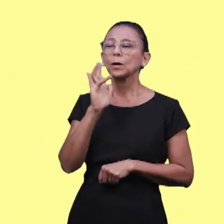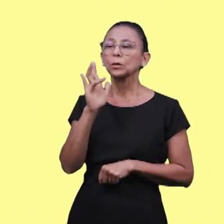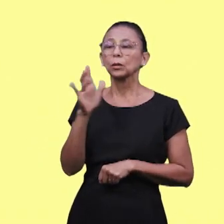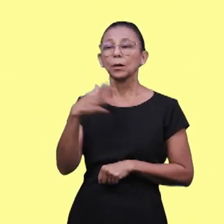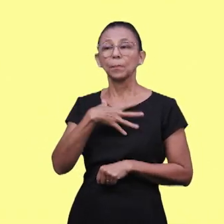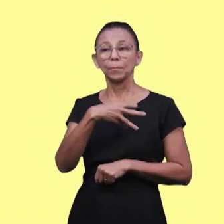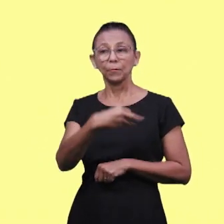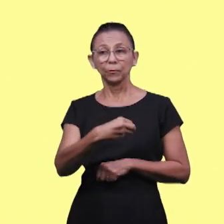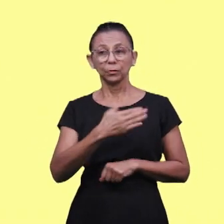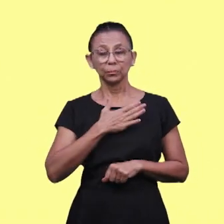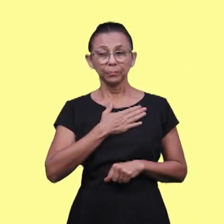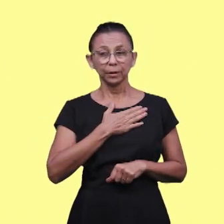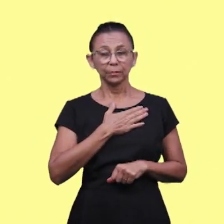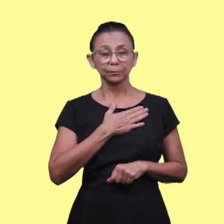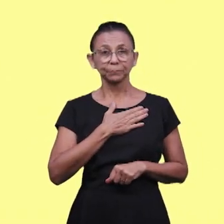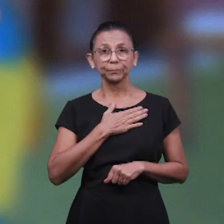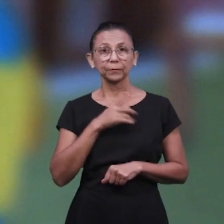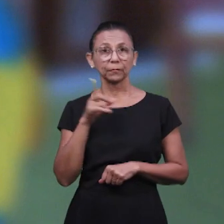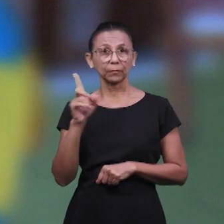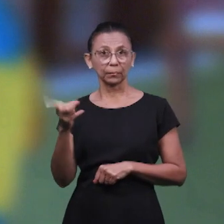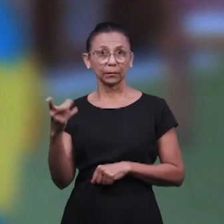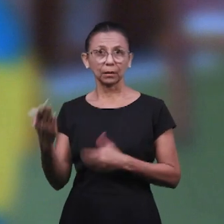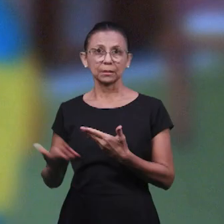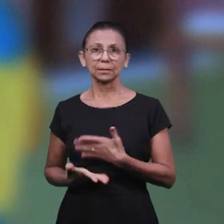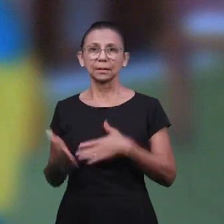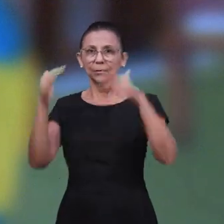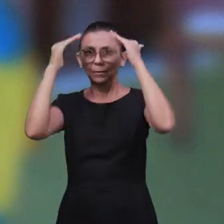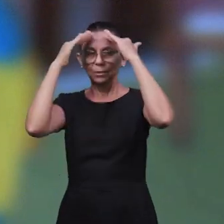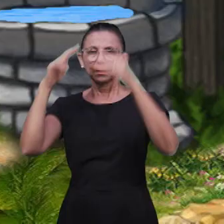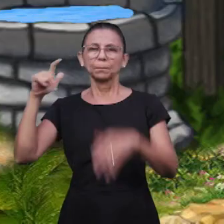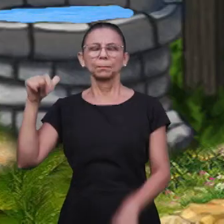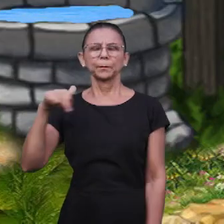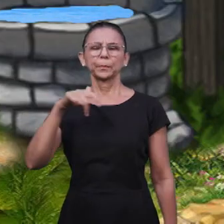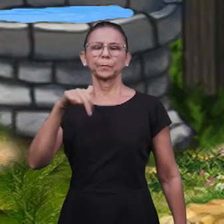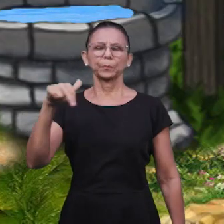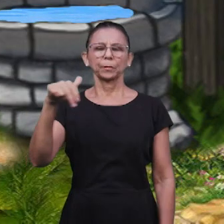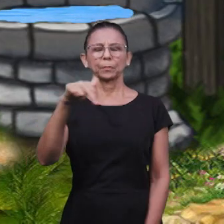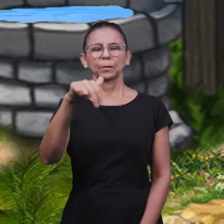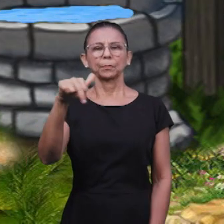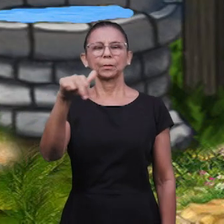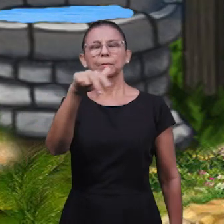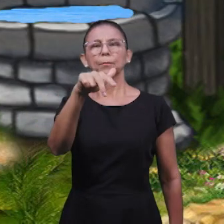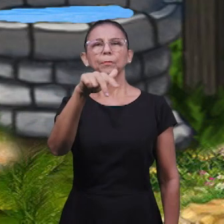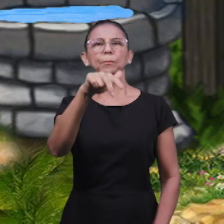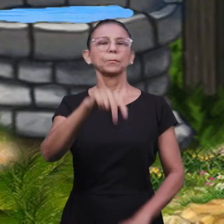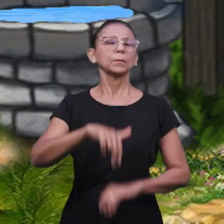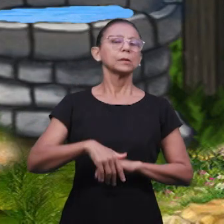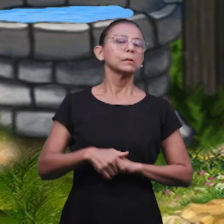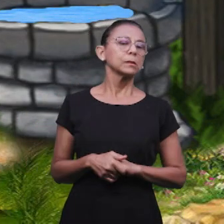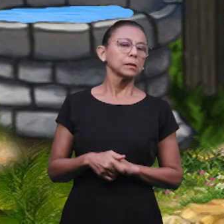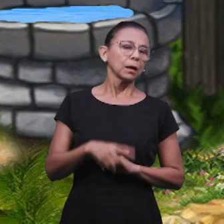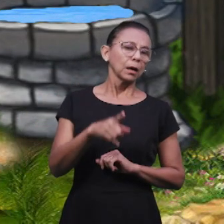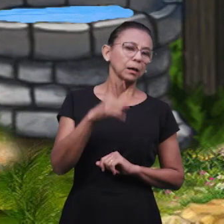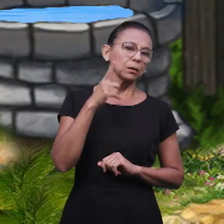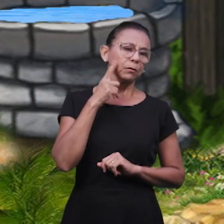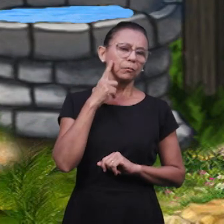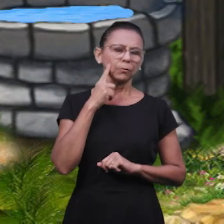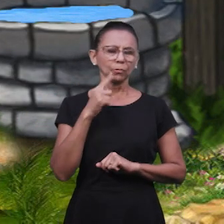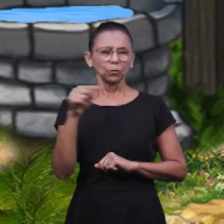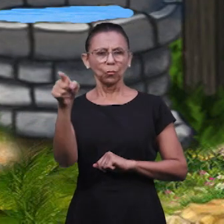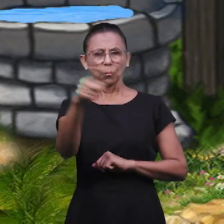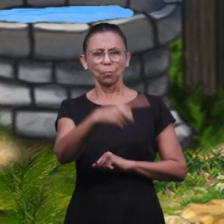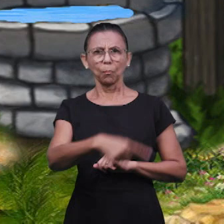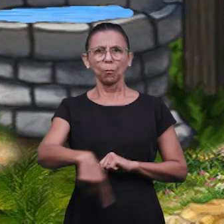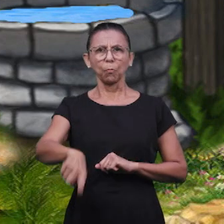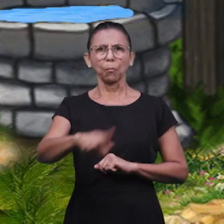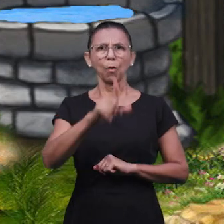Eliezer, obediente, foi. E chegando lá, ele parou próximo a uma fonte de água. E